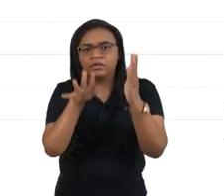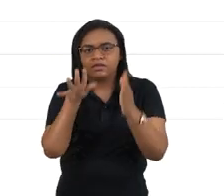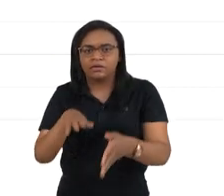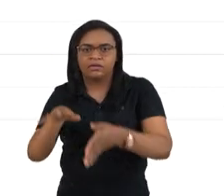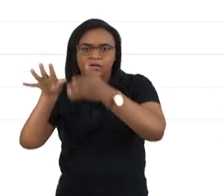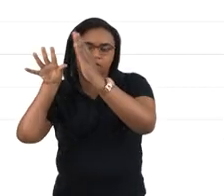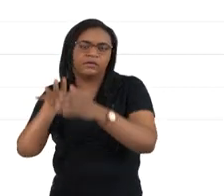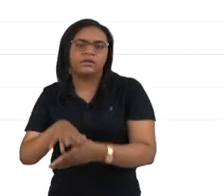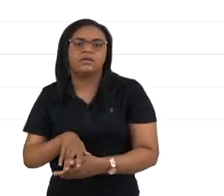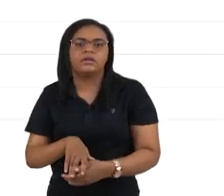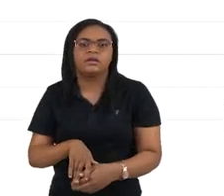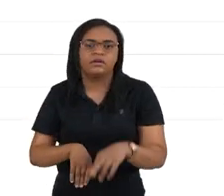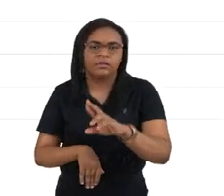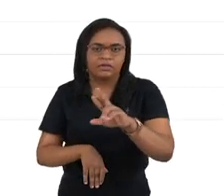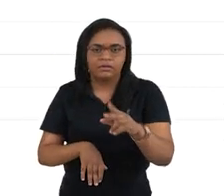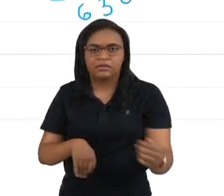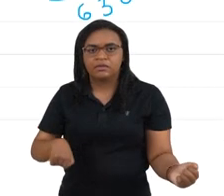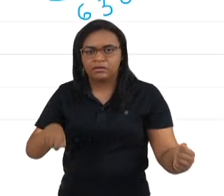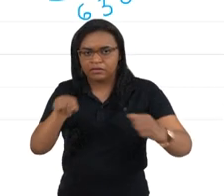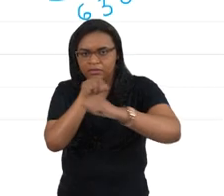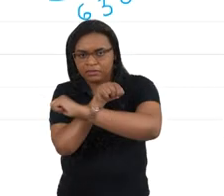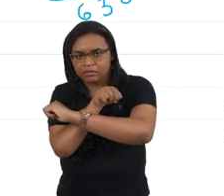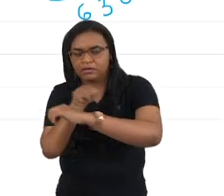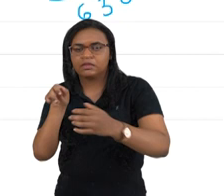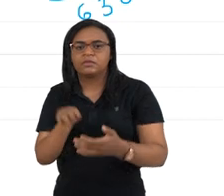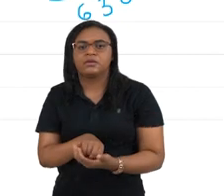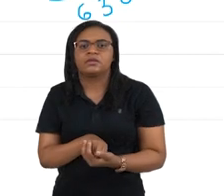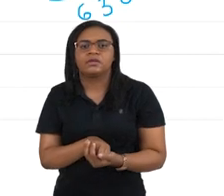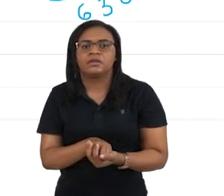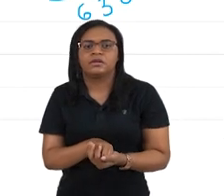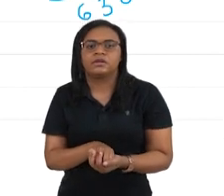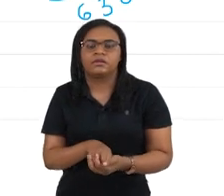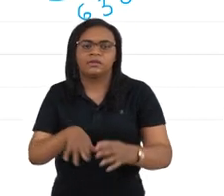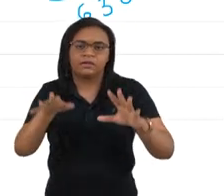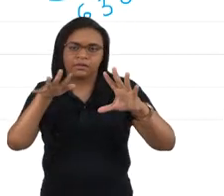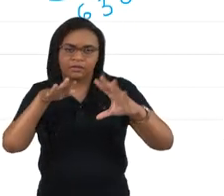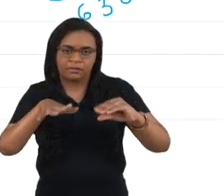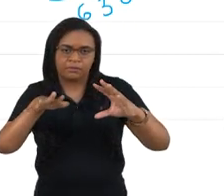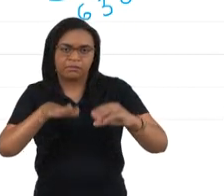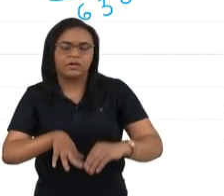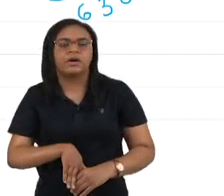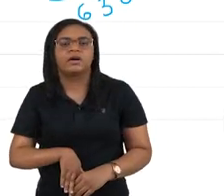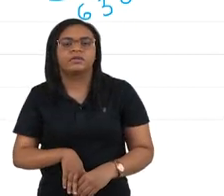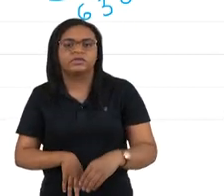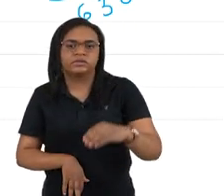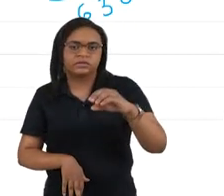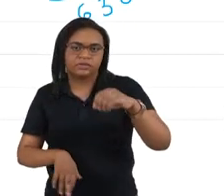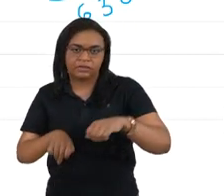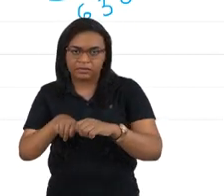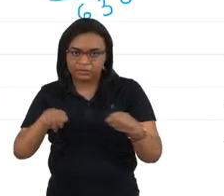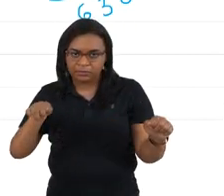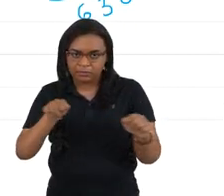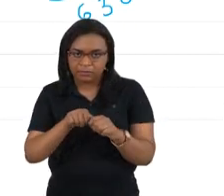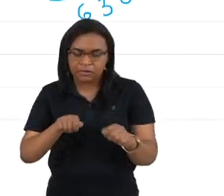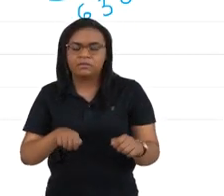as grandezas de espécies diferentes em correspondência. Foi o que nós fizemos aqui, ó. Massa e comprimento em colunas diferentes. Então,